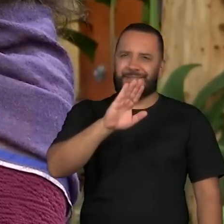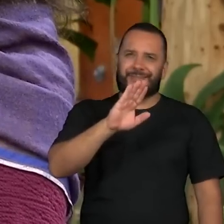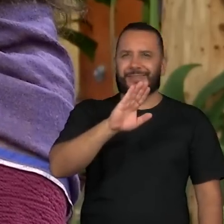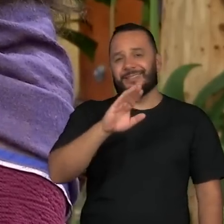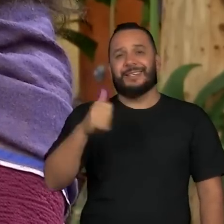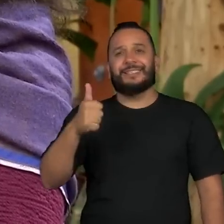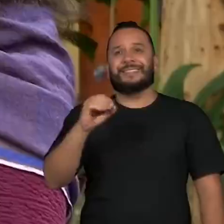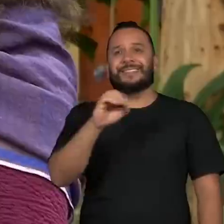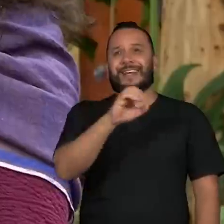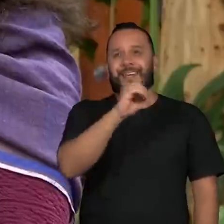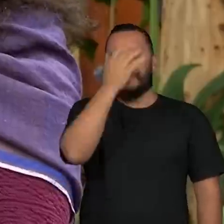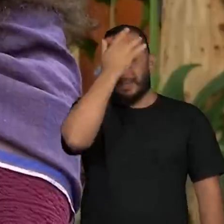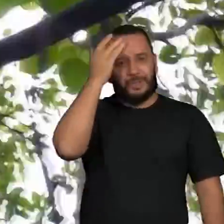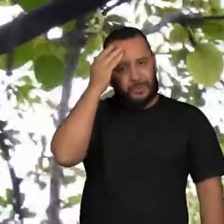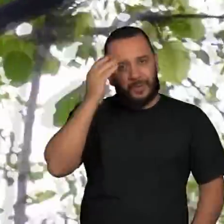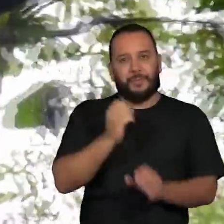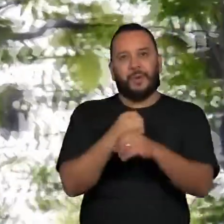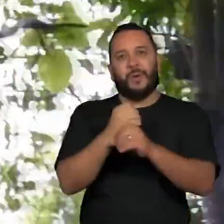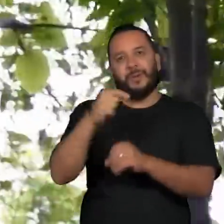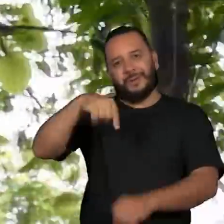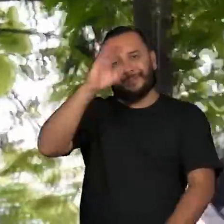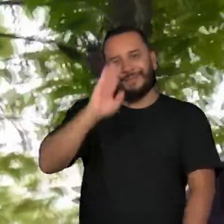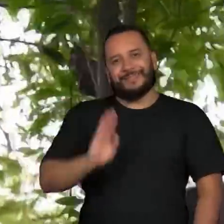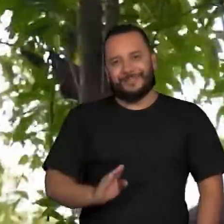brasileiros, biólogos brasileiros no projeto.